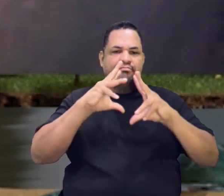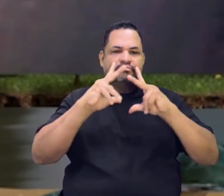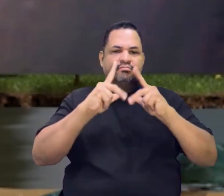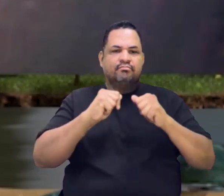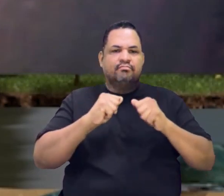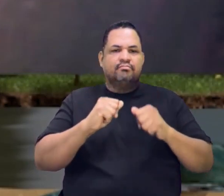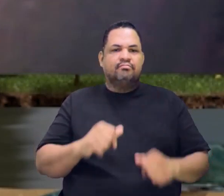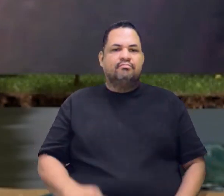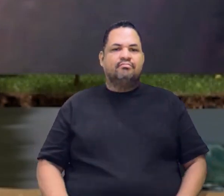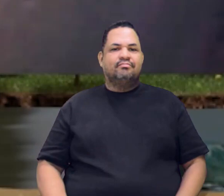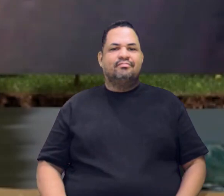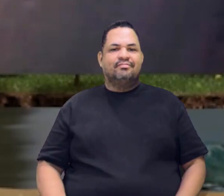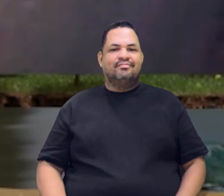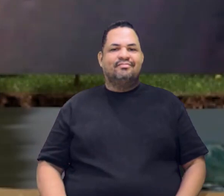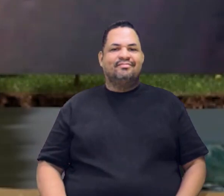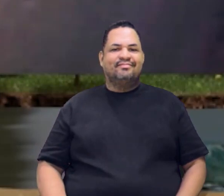tudo.